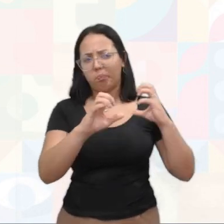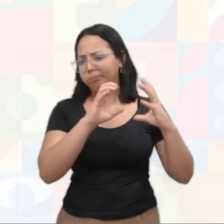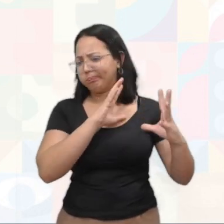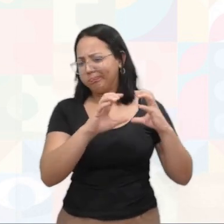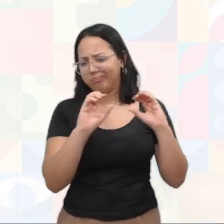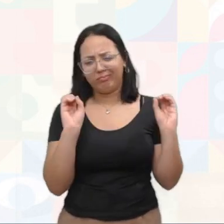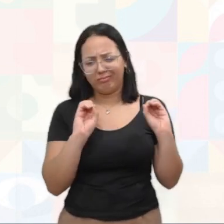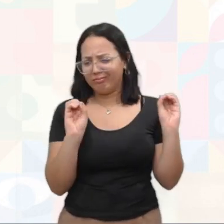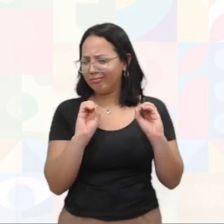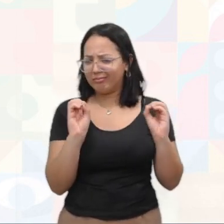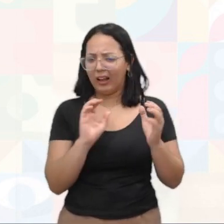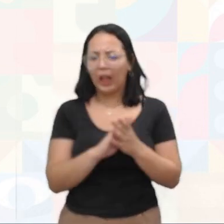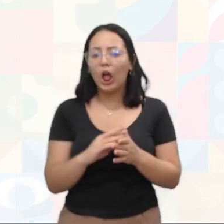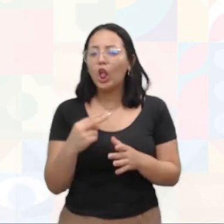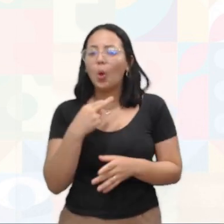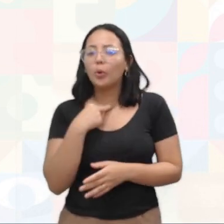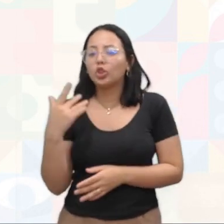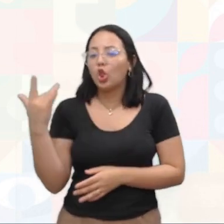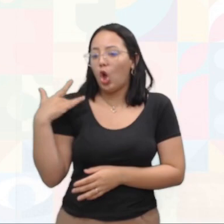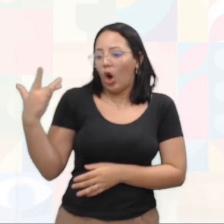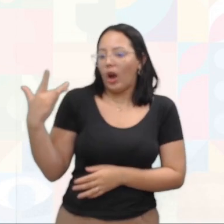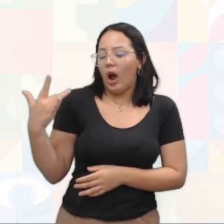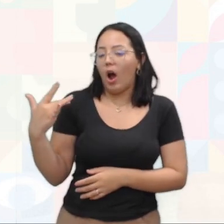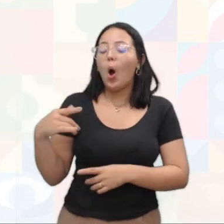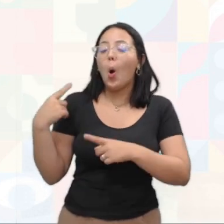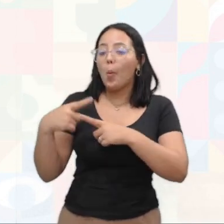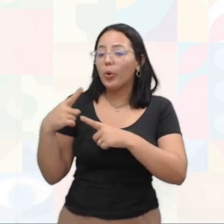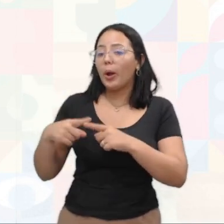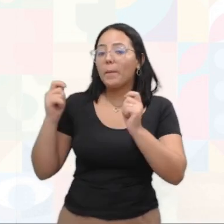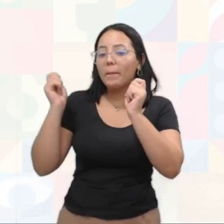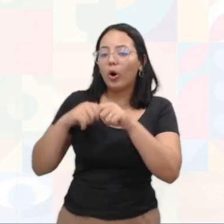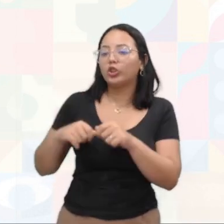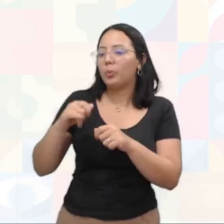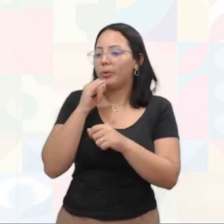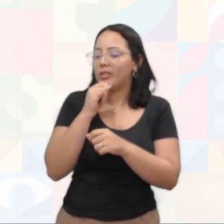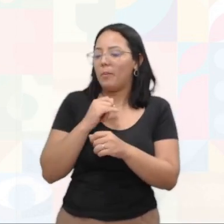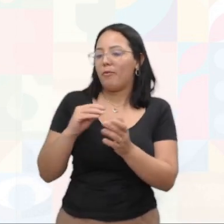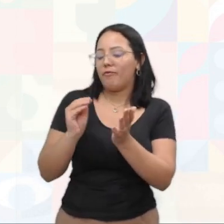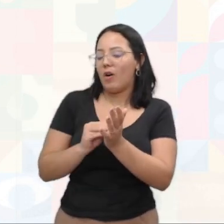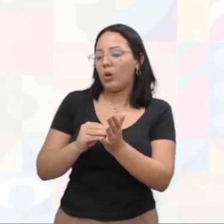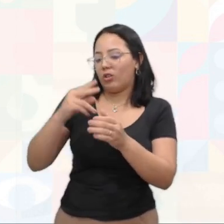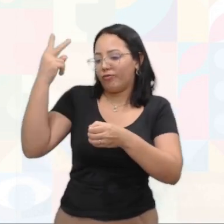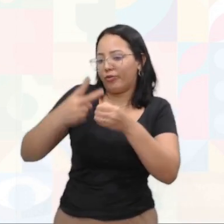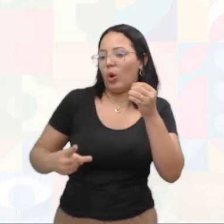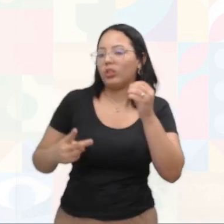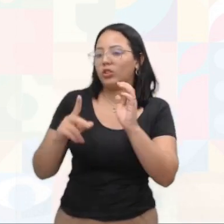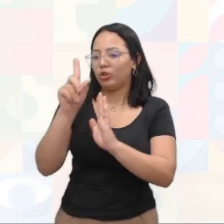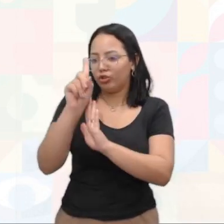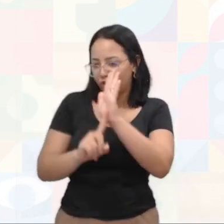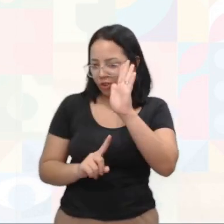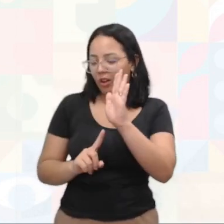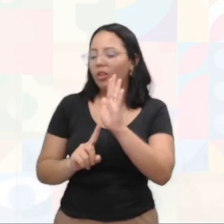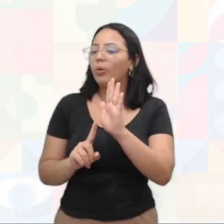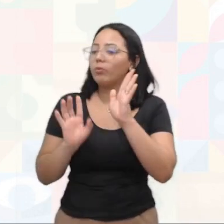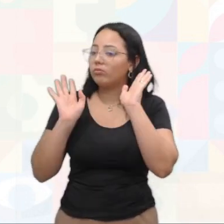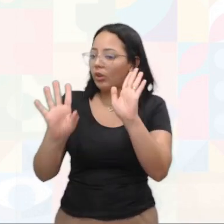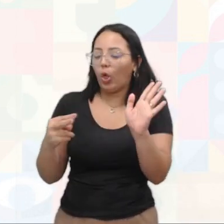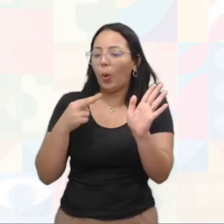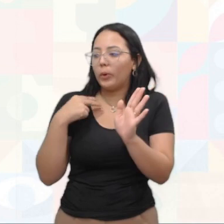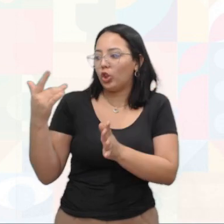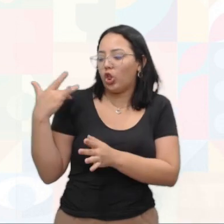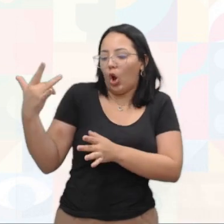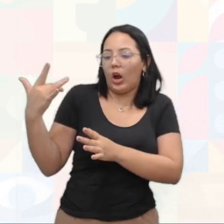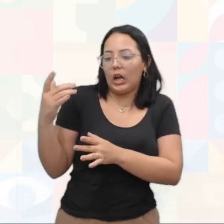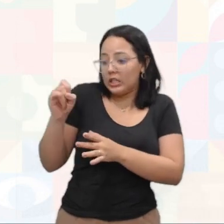vítima. Não toque na vítima. Isto poderá ser considerado como violação dos seus direitos. Então, você não pode tocar